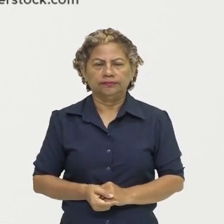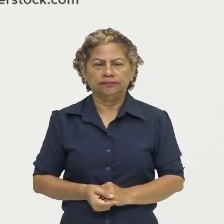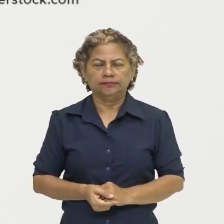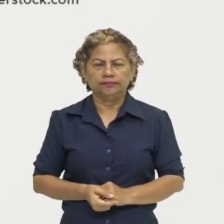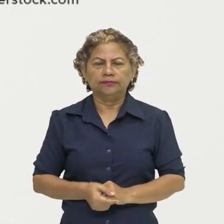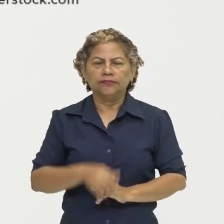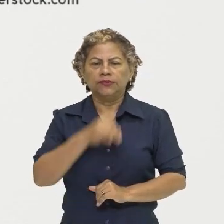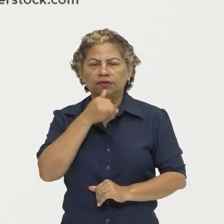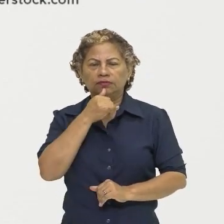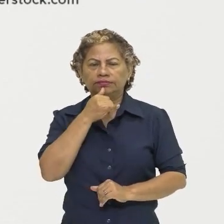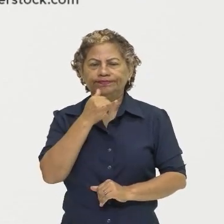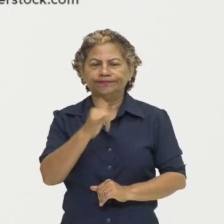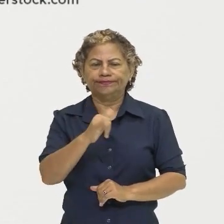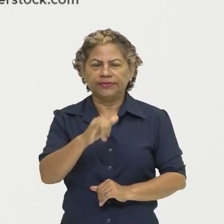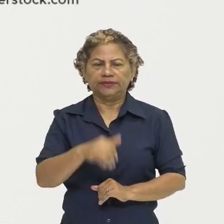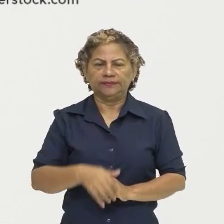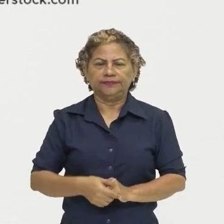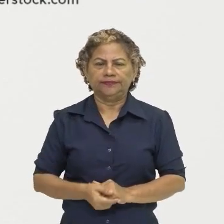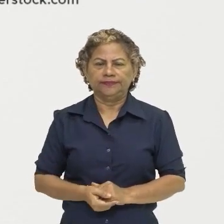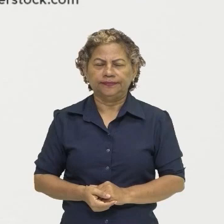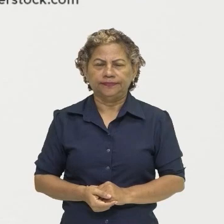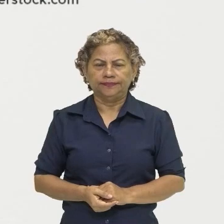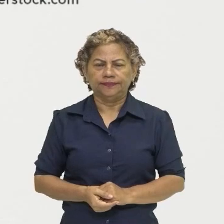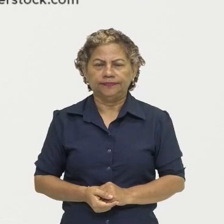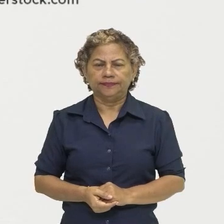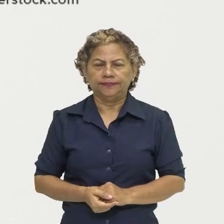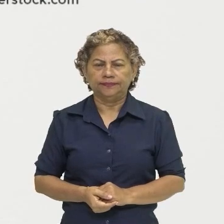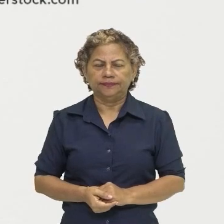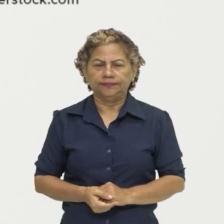da conservação